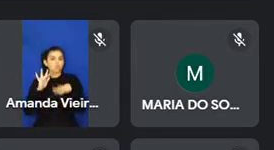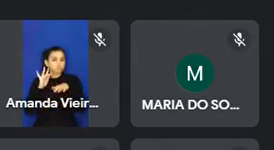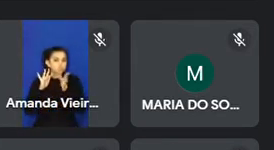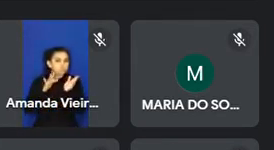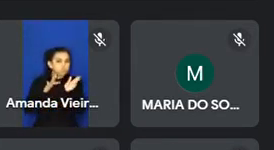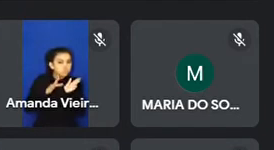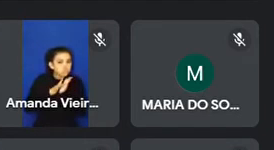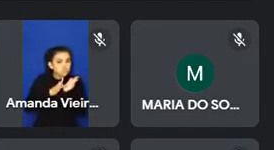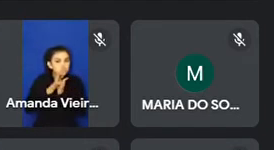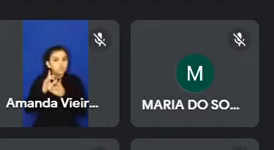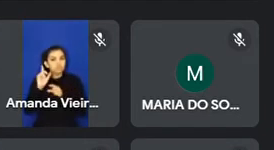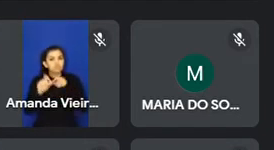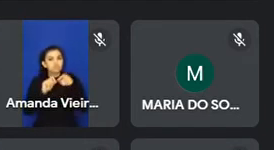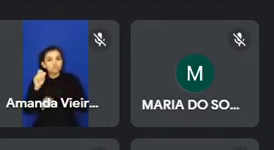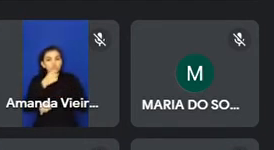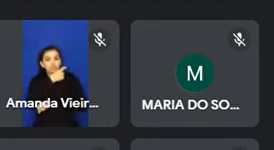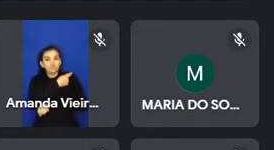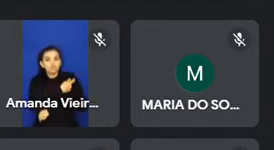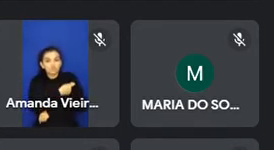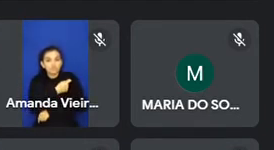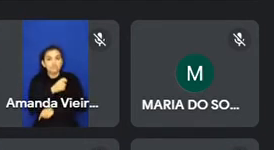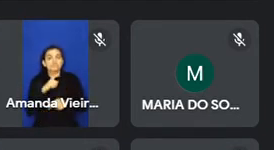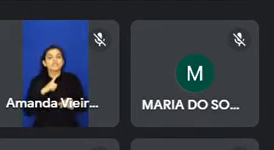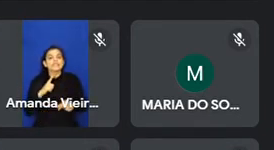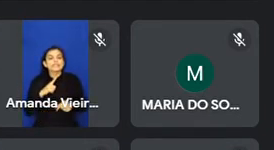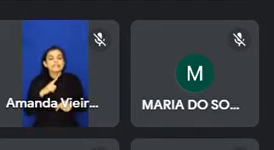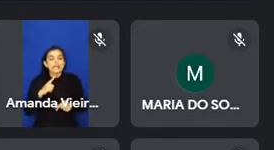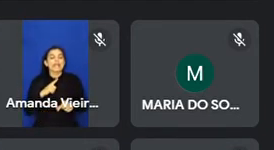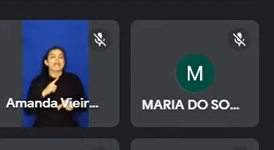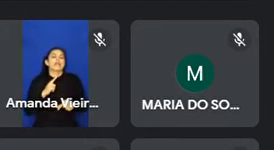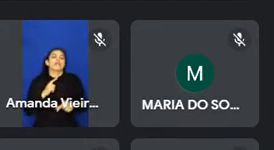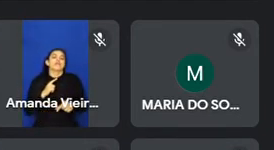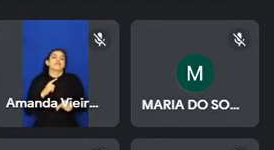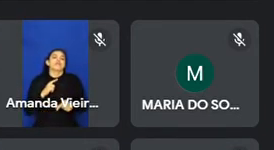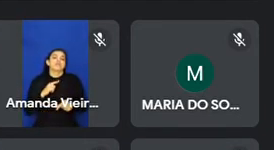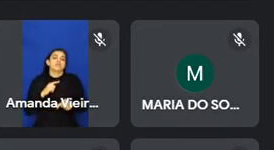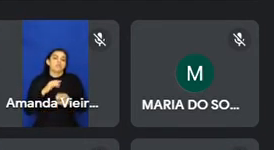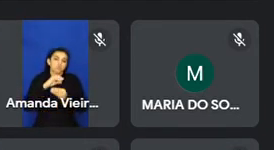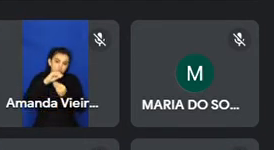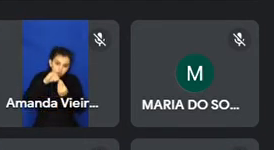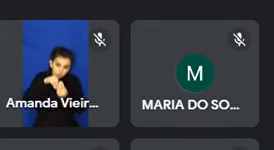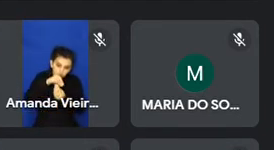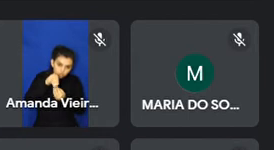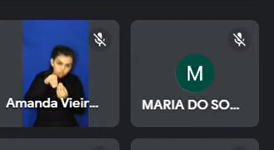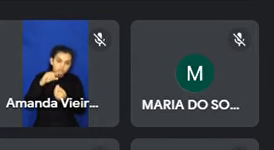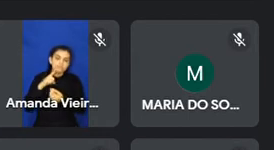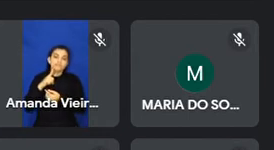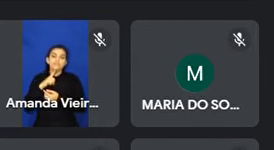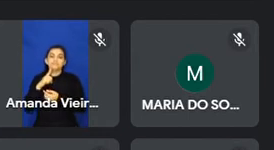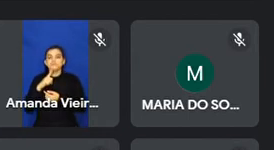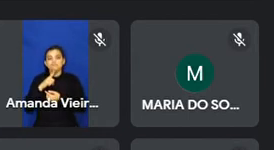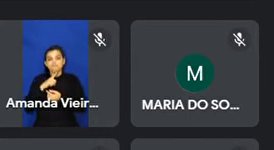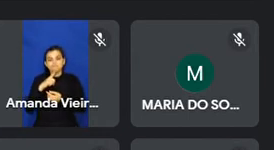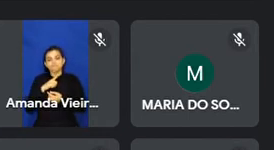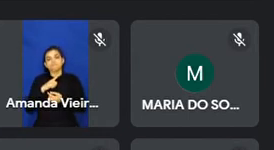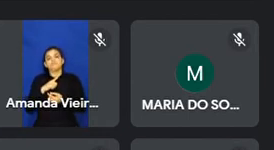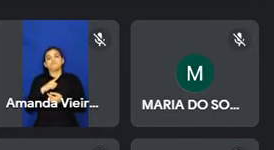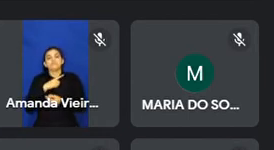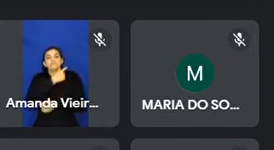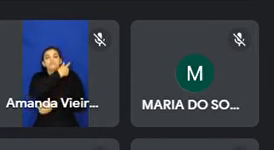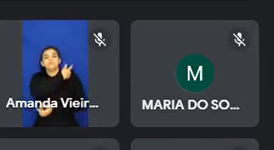uma vacina que contém o antígeno, e aí essa vacina que contém o antígeno, ela vai ser aplicada